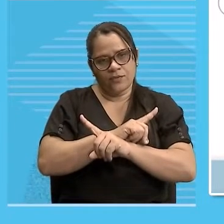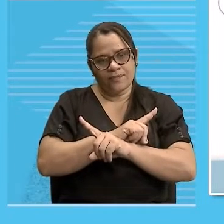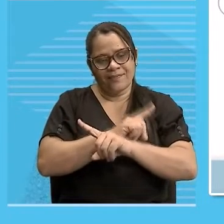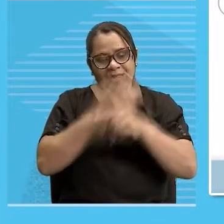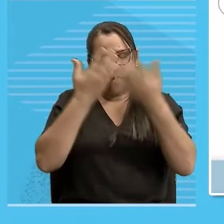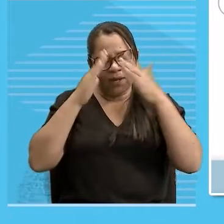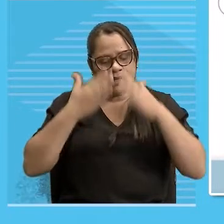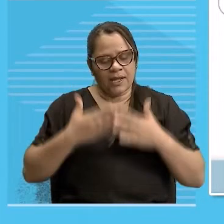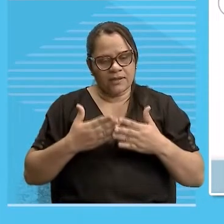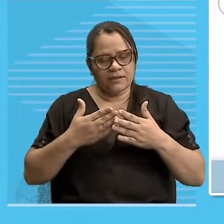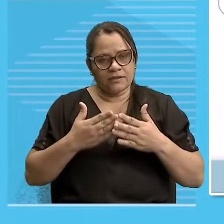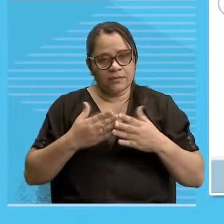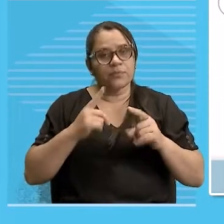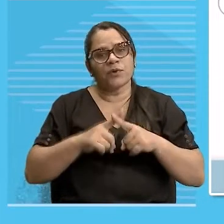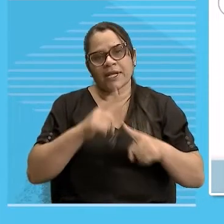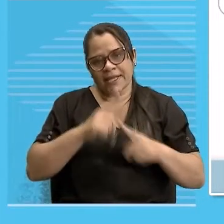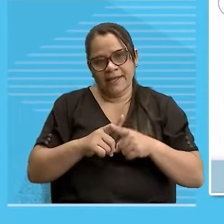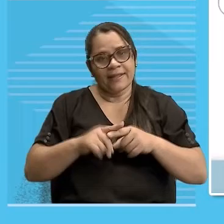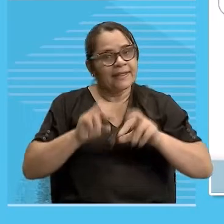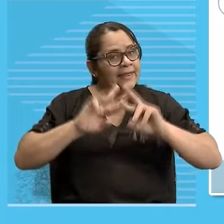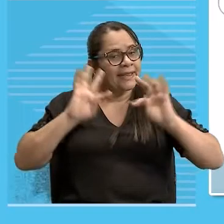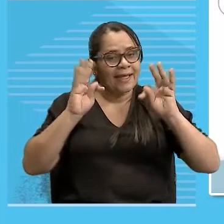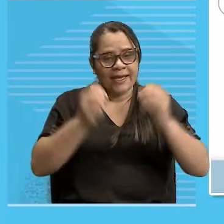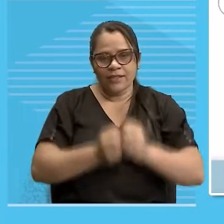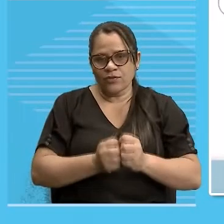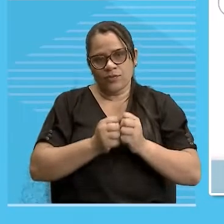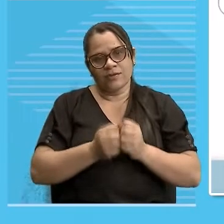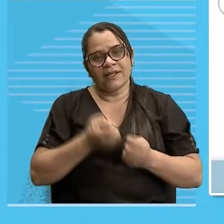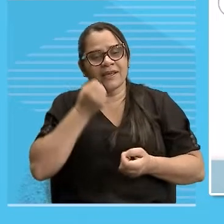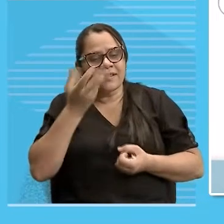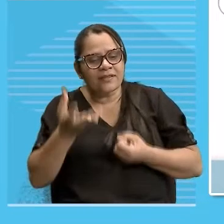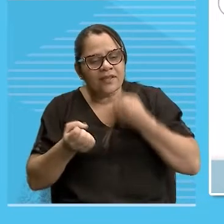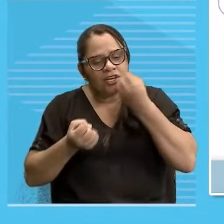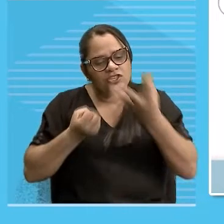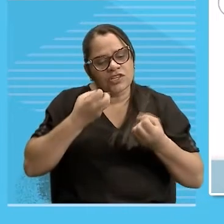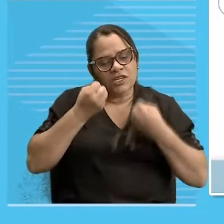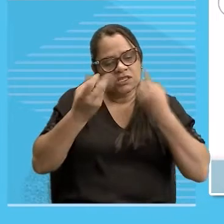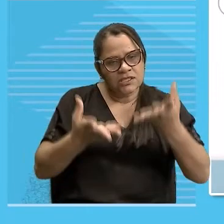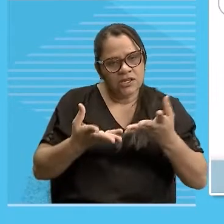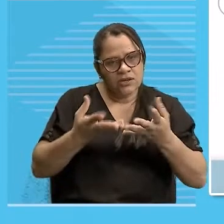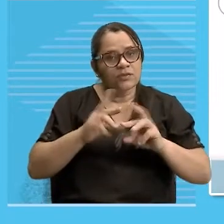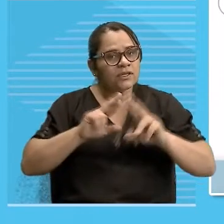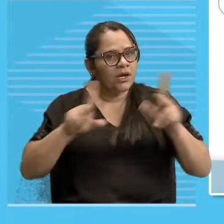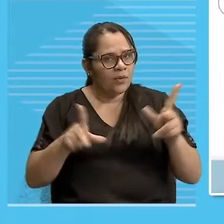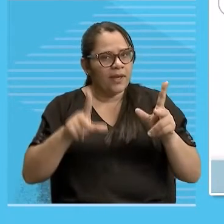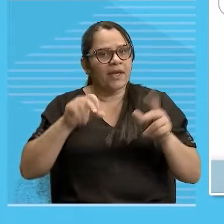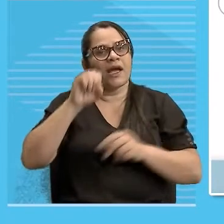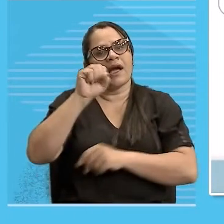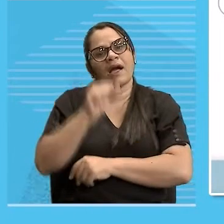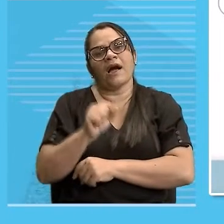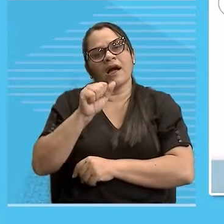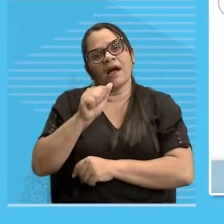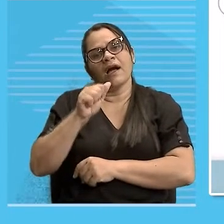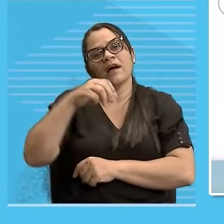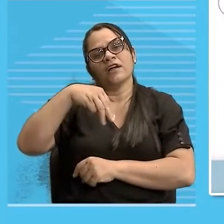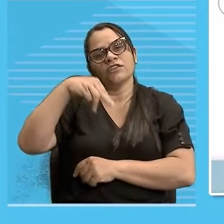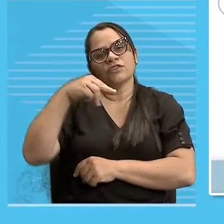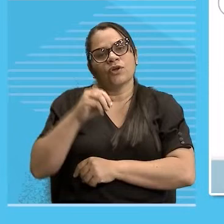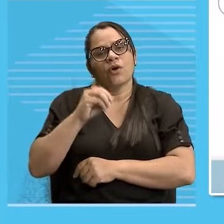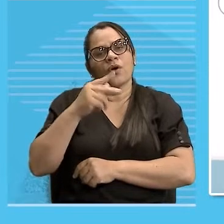Nem toda interjeição será uma onomatopeia, tá? Então, às vezes, as interjeições podem ser